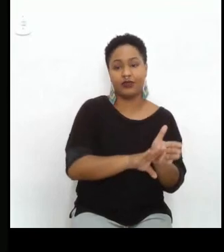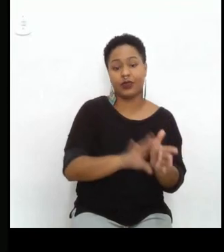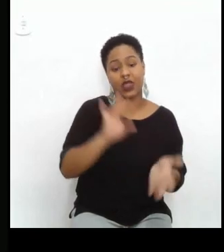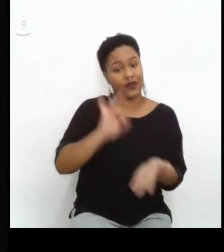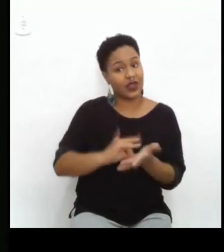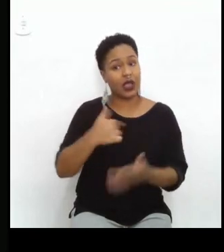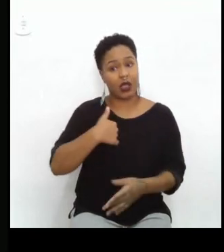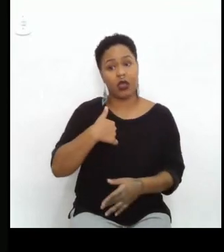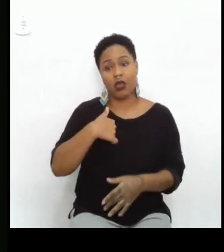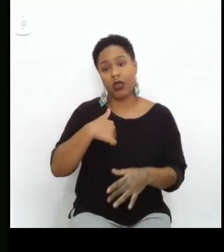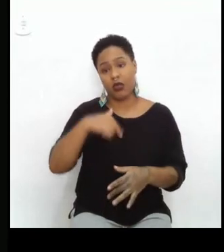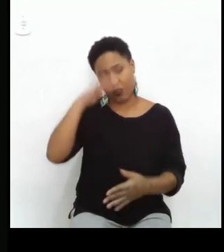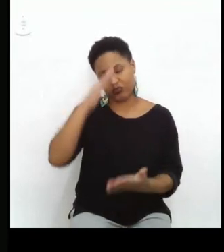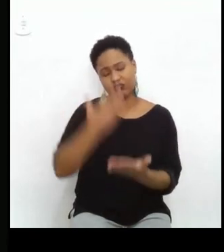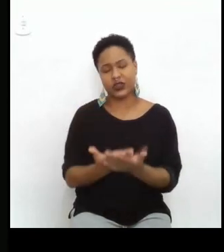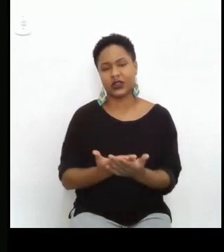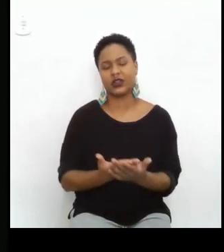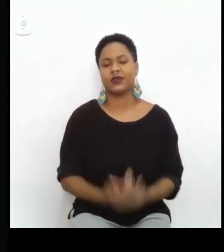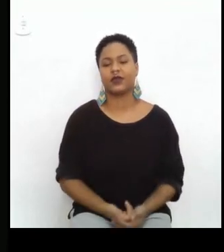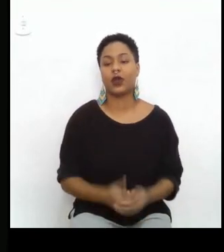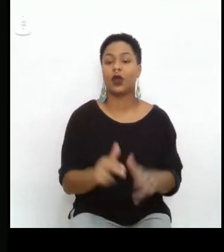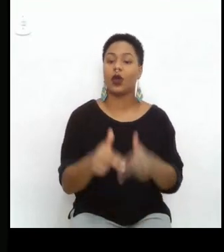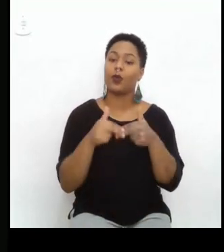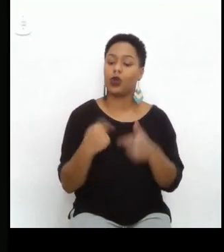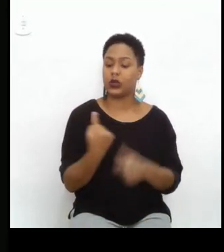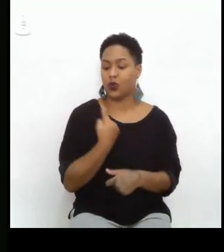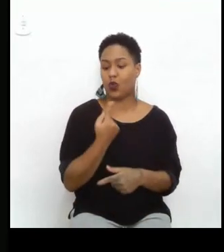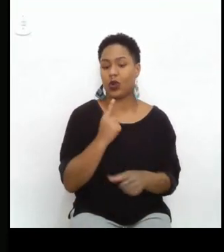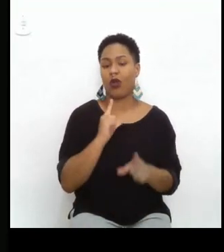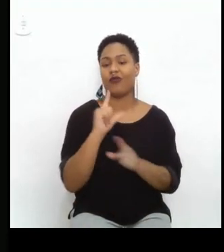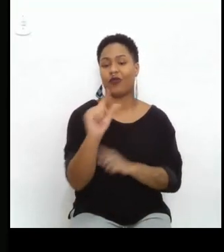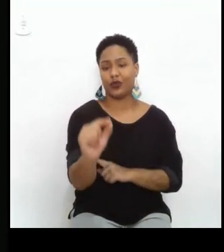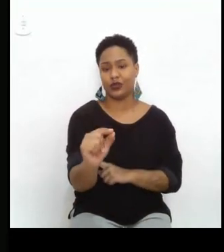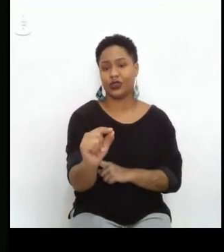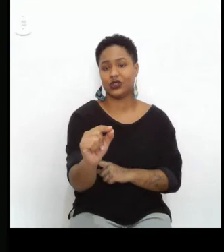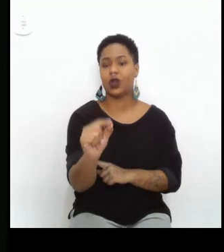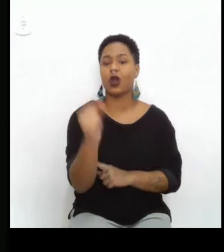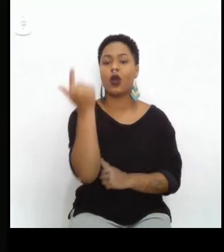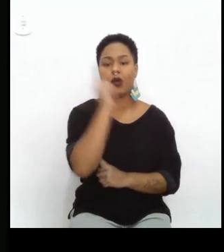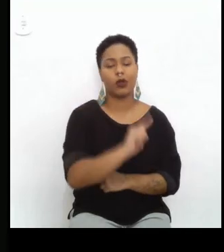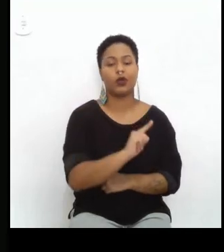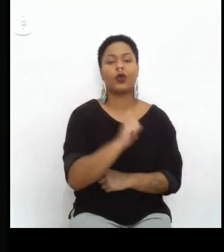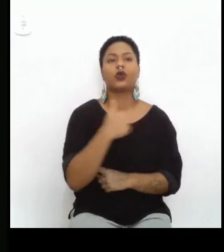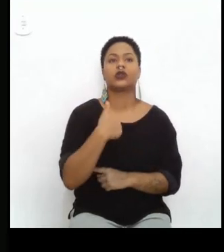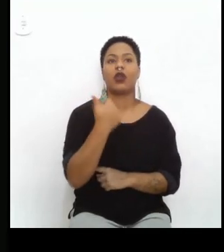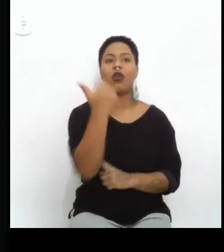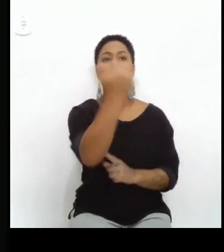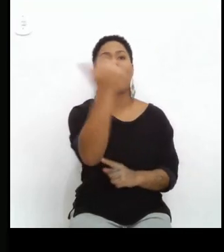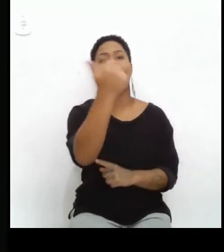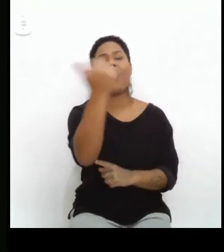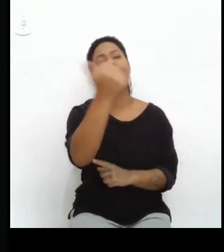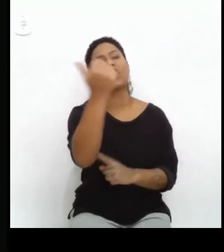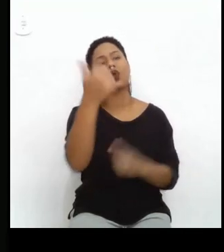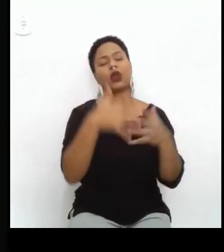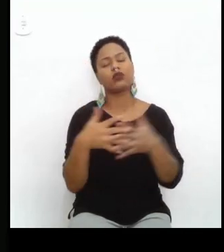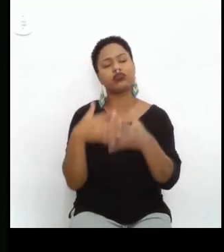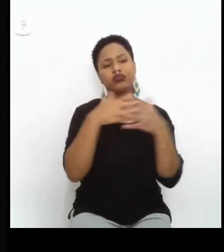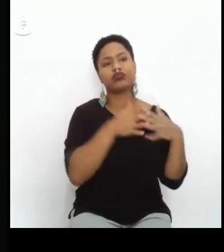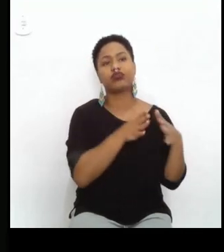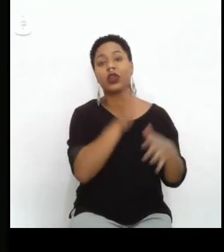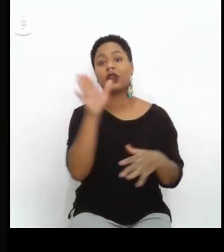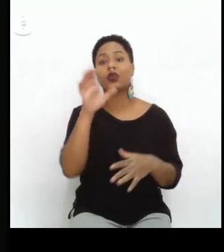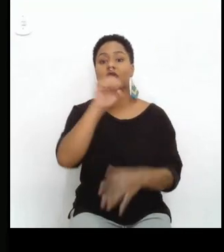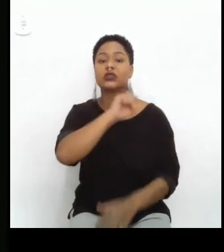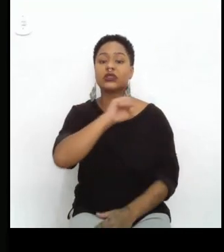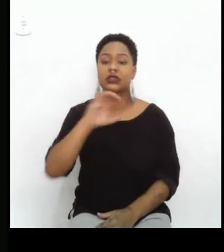mim e por isso foi a única fugir consegui pegar uma carona com um caminhoneiro que tá vindo para Grande Santa Catarina